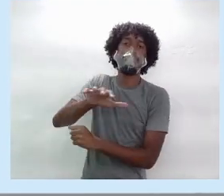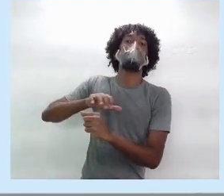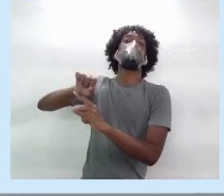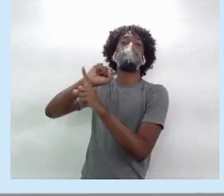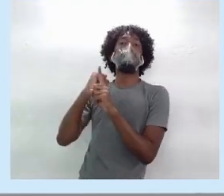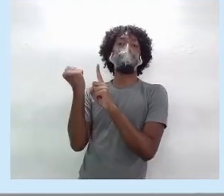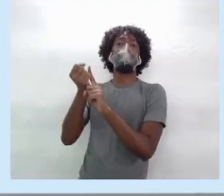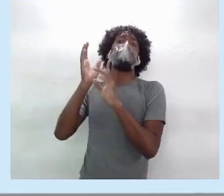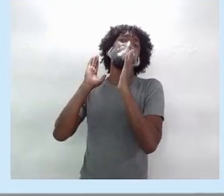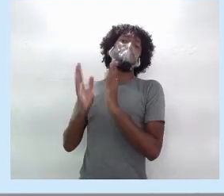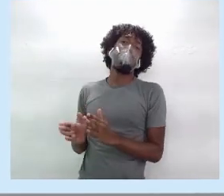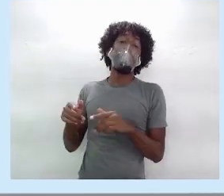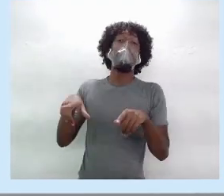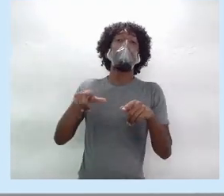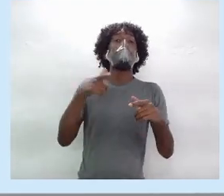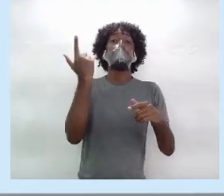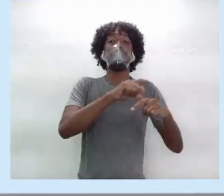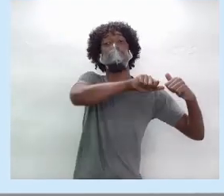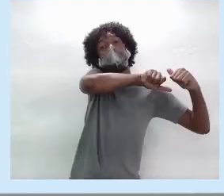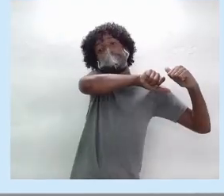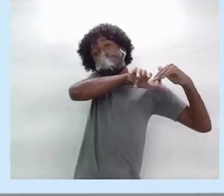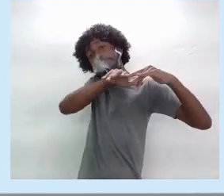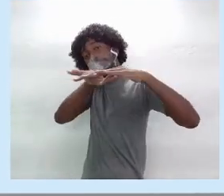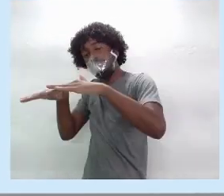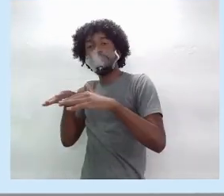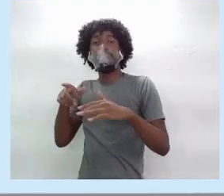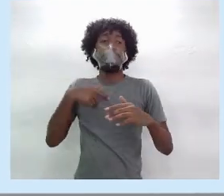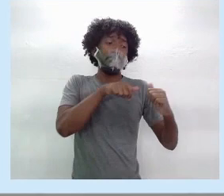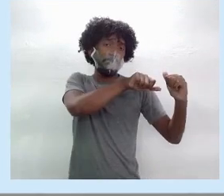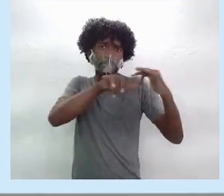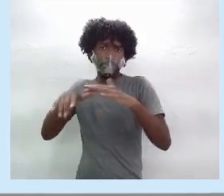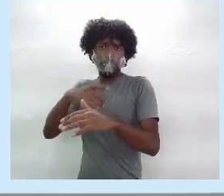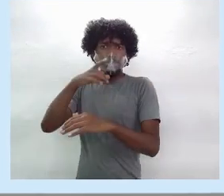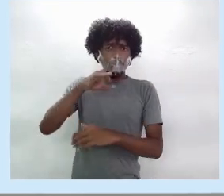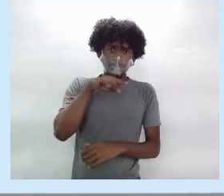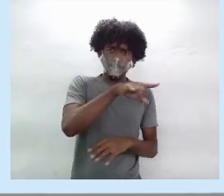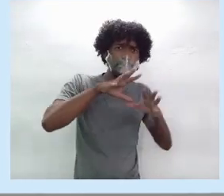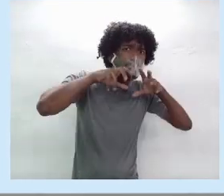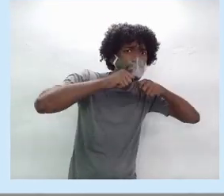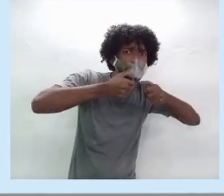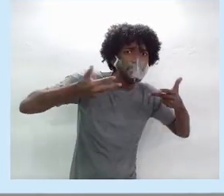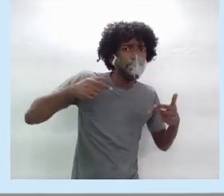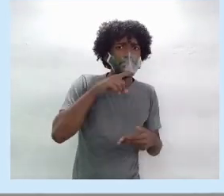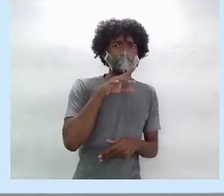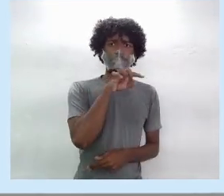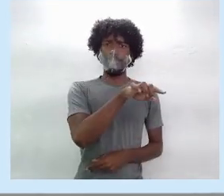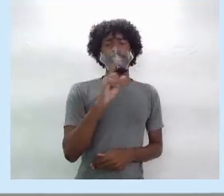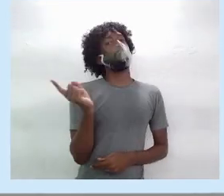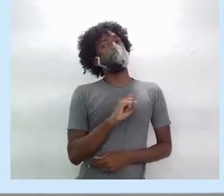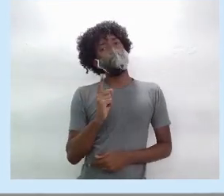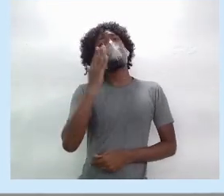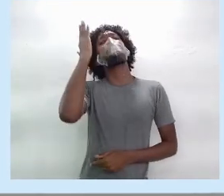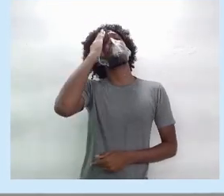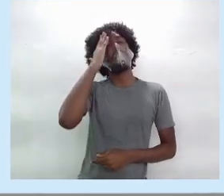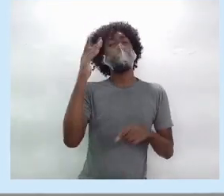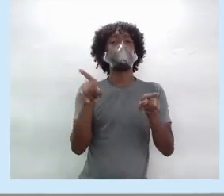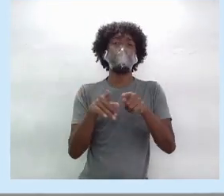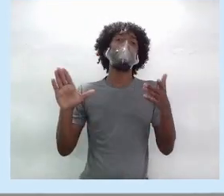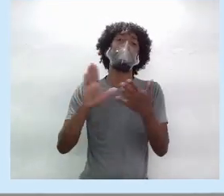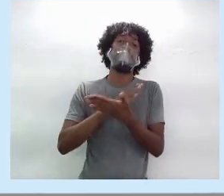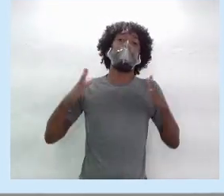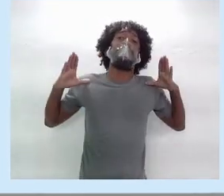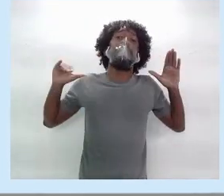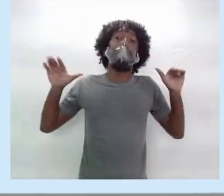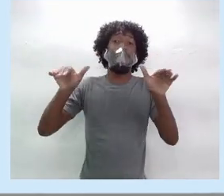as migrações. As migrações elas não só acontecem com os animais, não. E a gente sabe que algumas aves elas